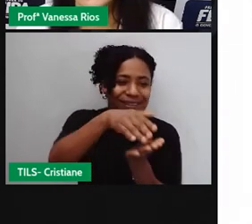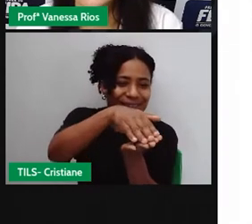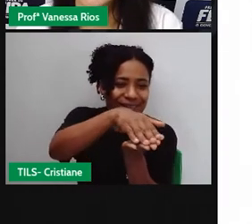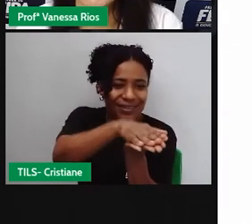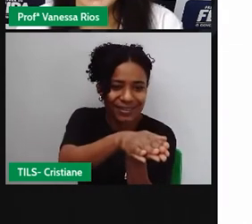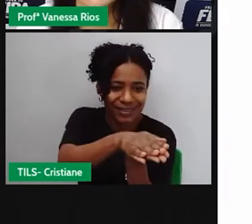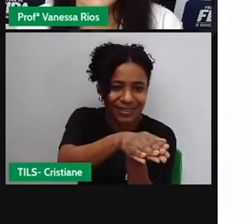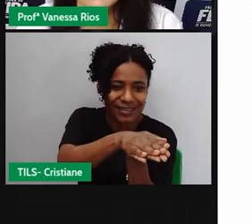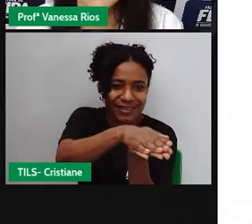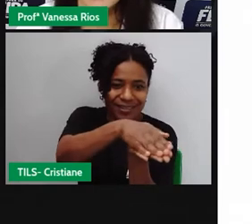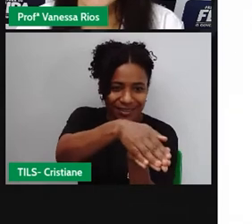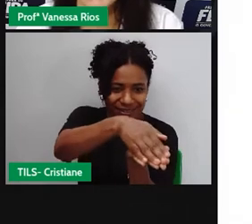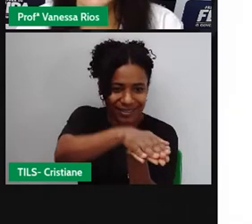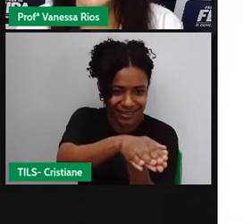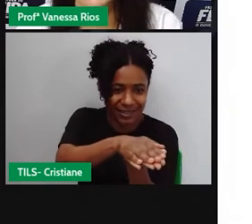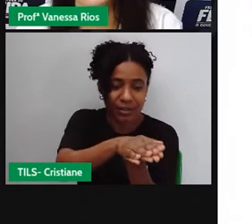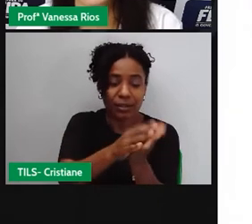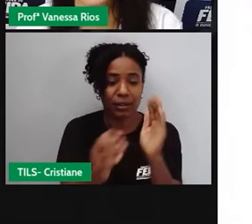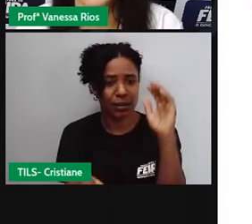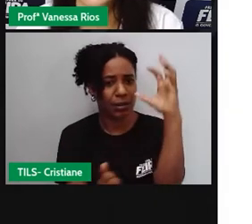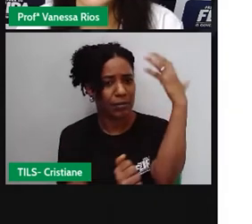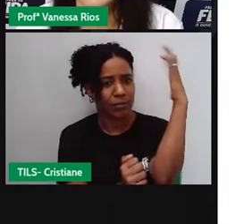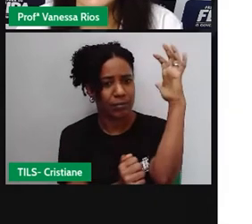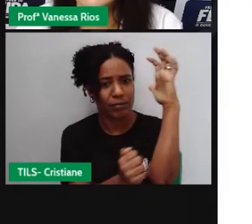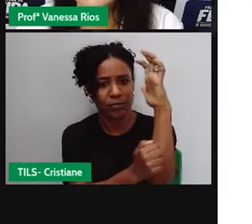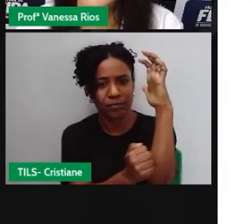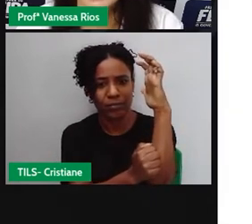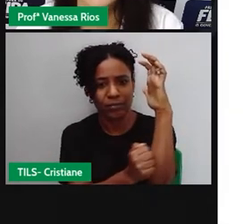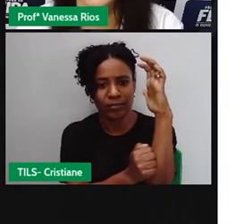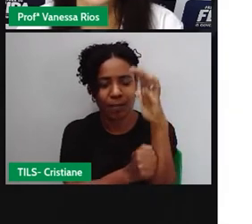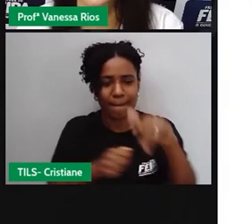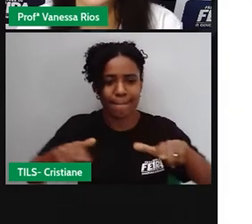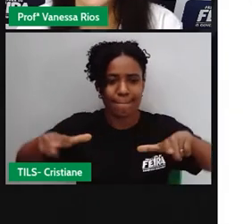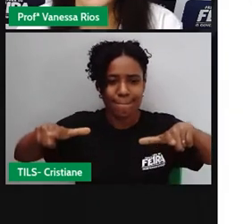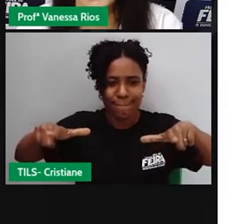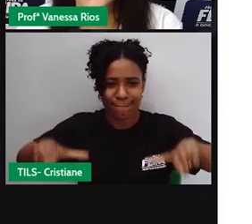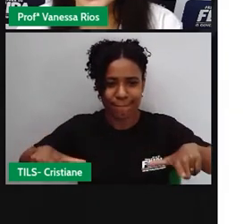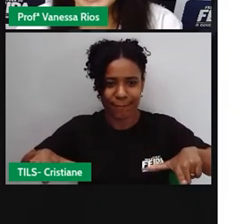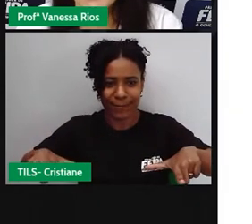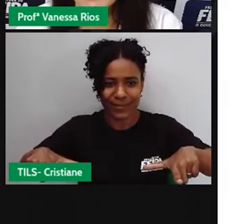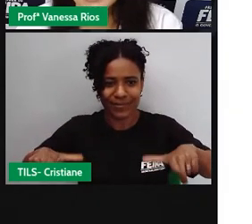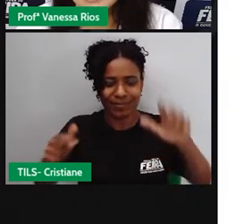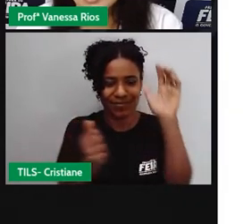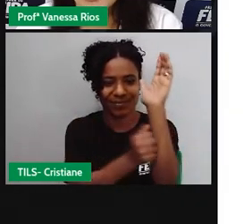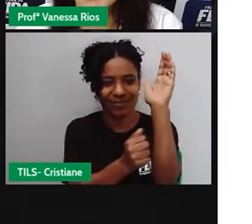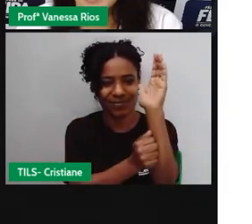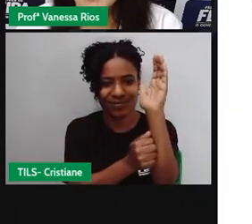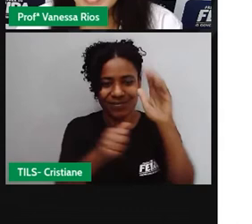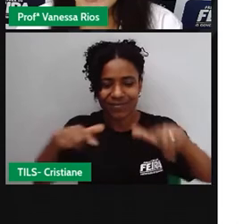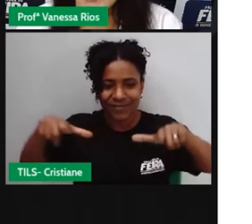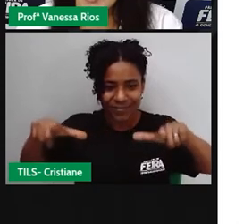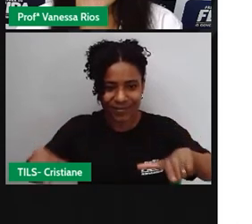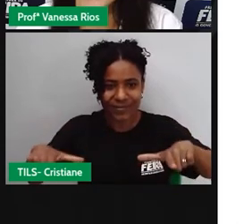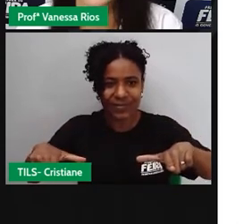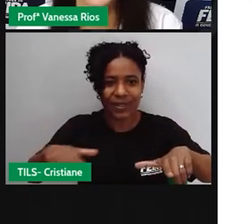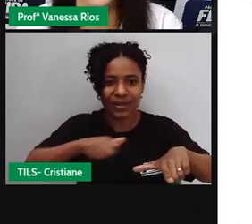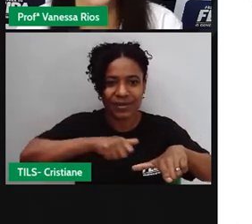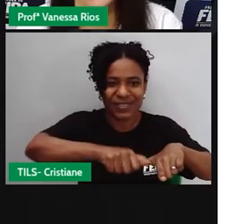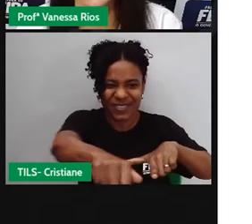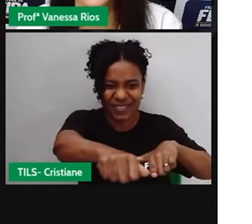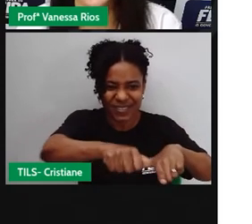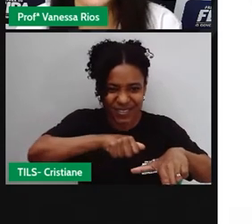se utiliza uma madeira como matriz, possibilitando a reprodução da imagem gravada sobre papel ou